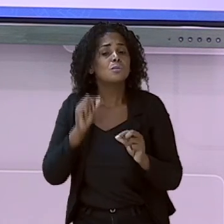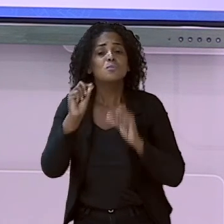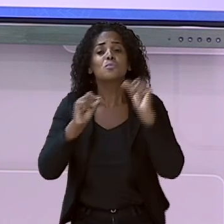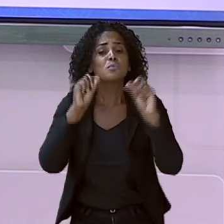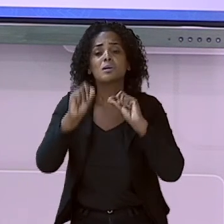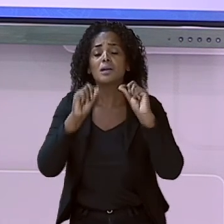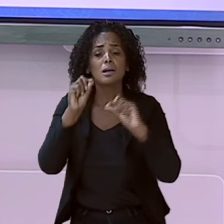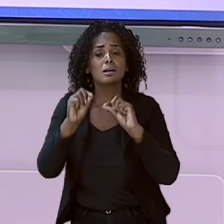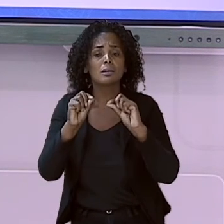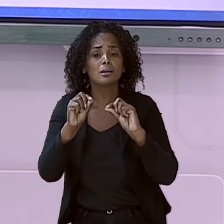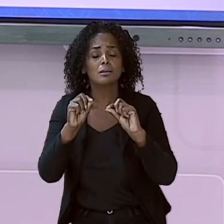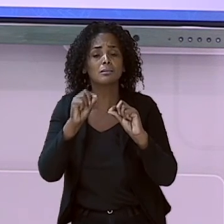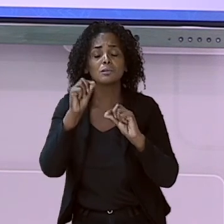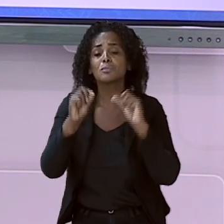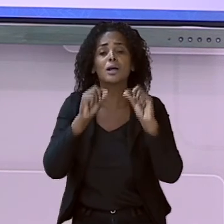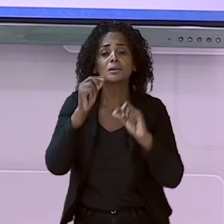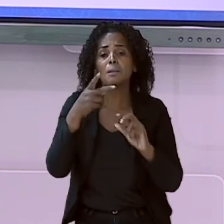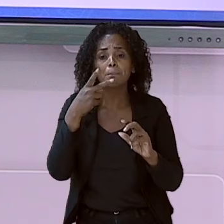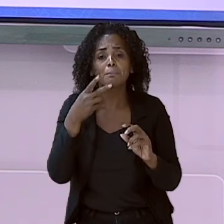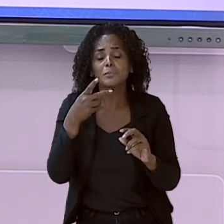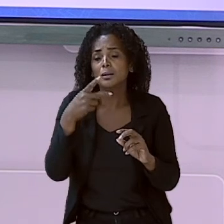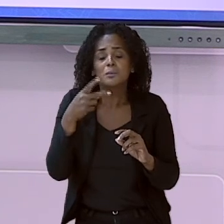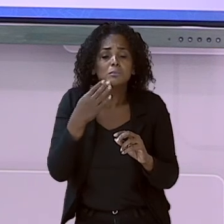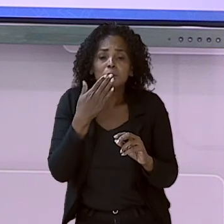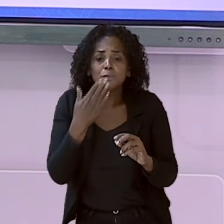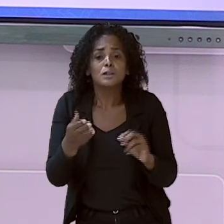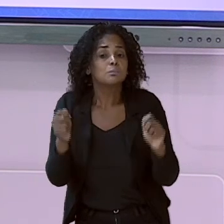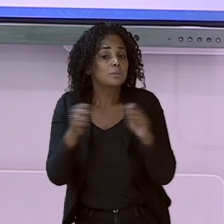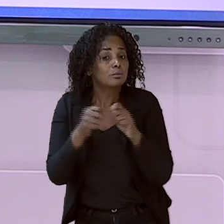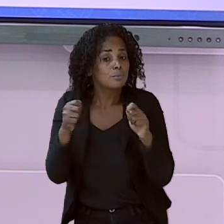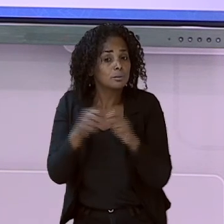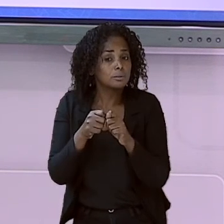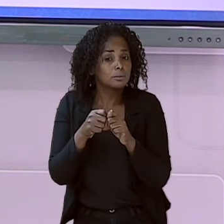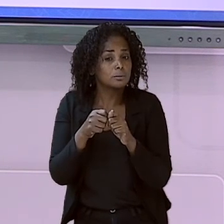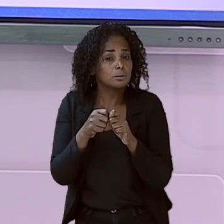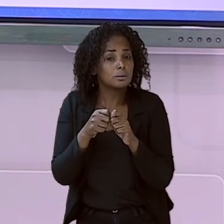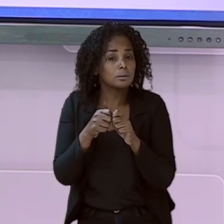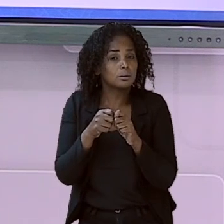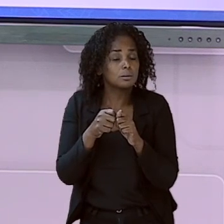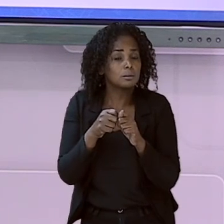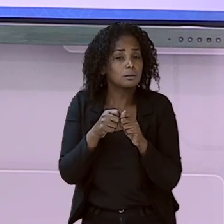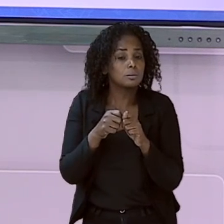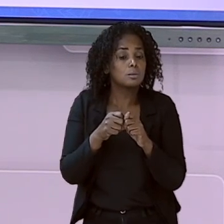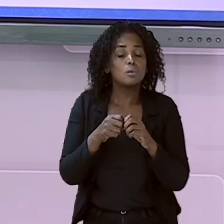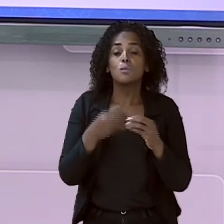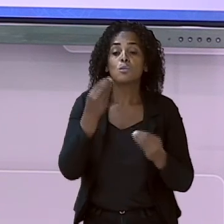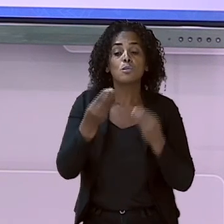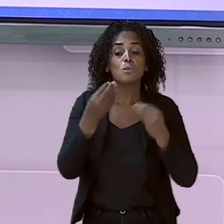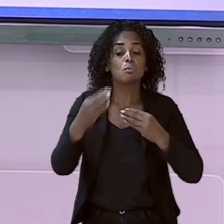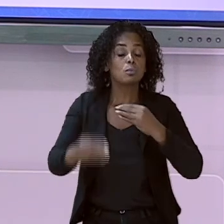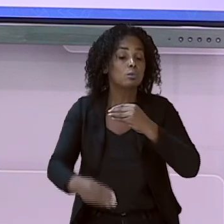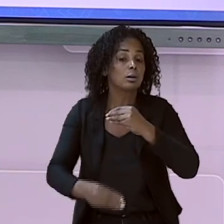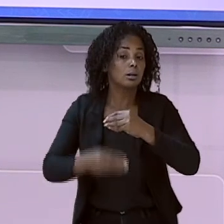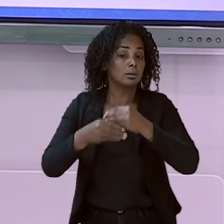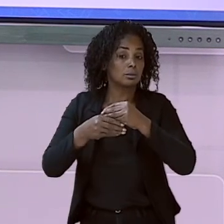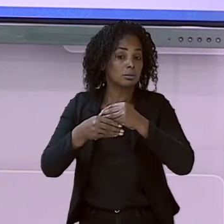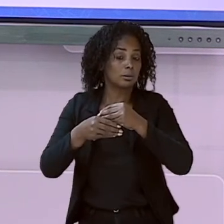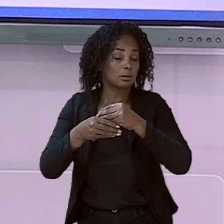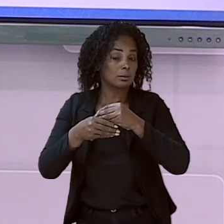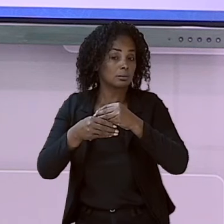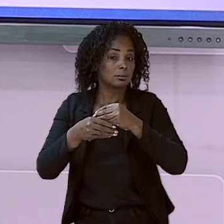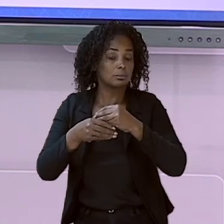te orientar qual é a casa que você deve arredondar. Aqui está me dizendo que é para me arredondar a casa